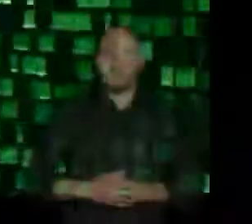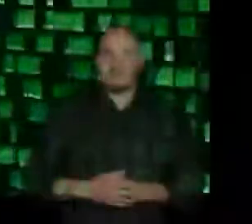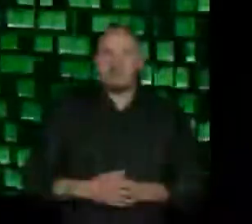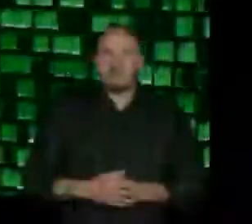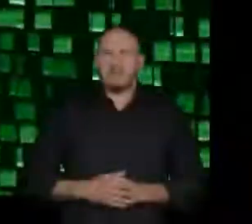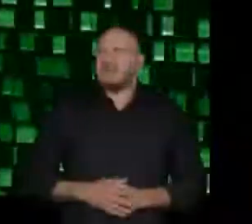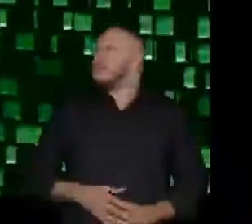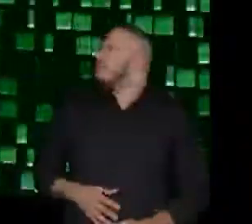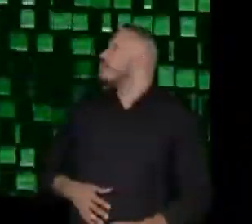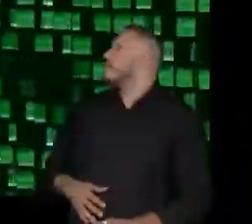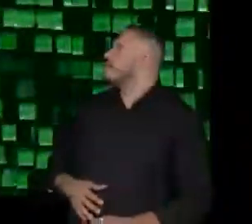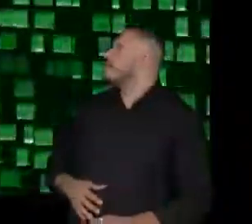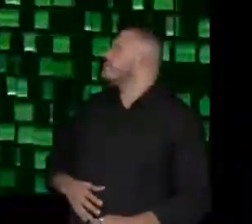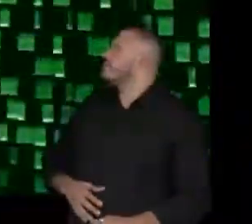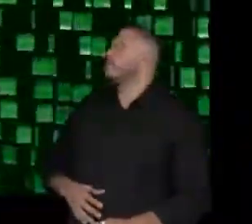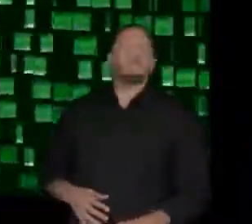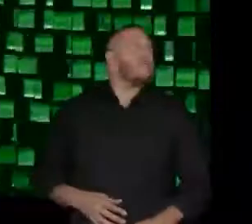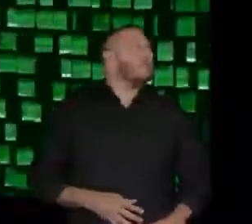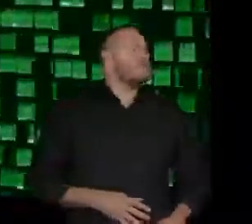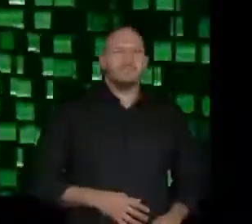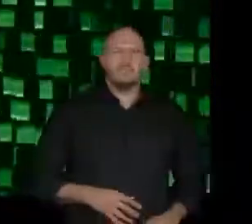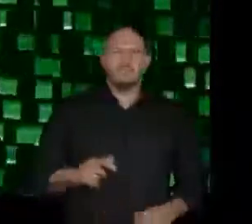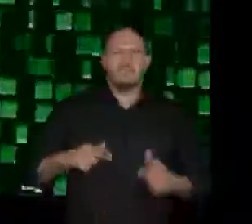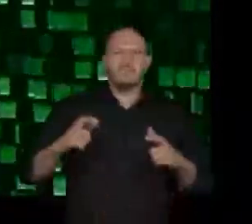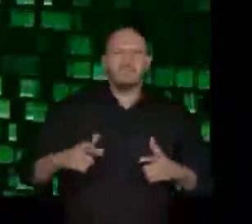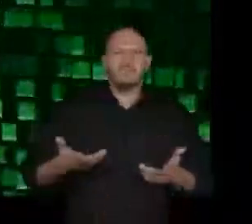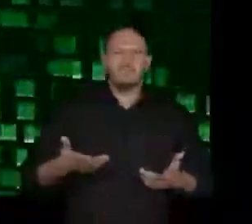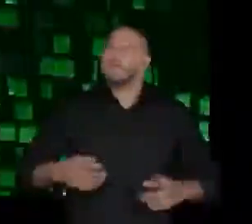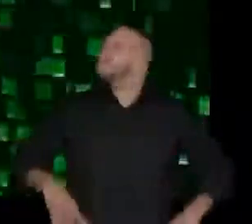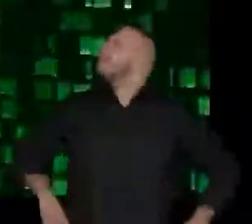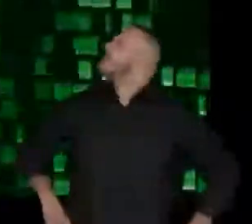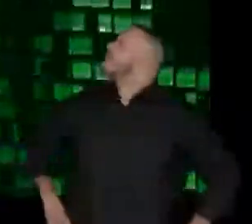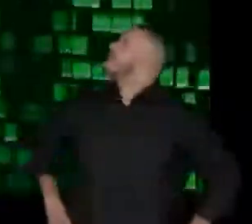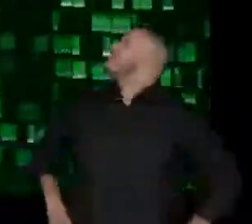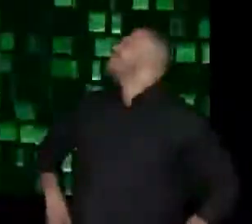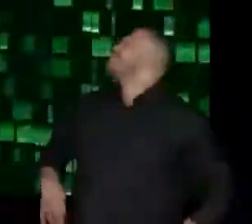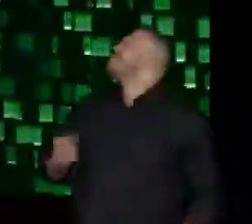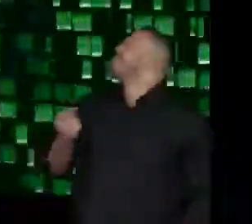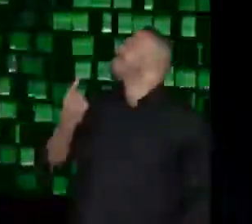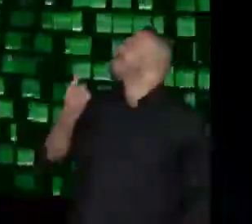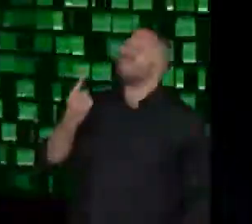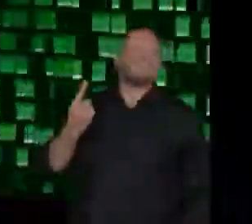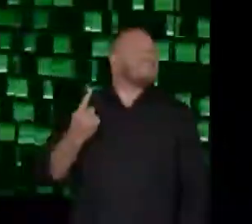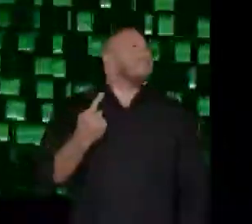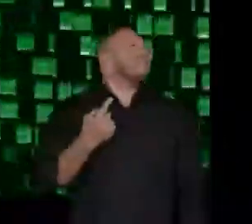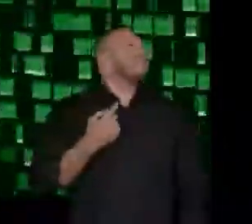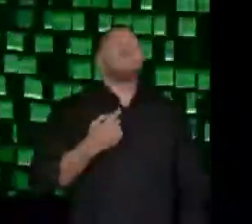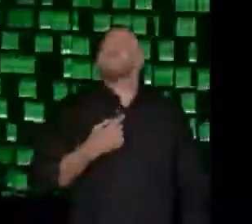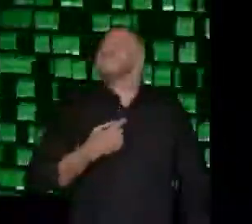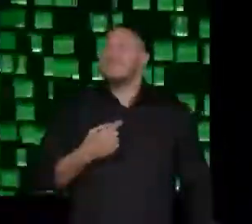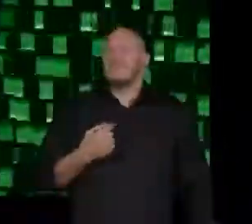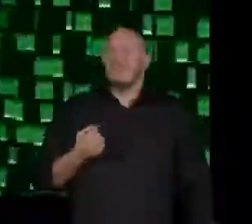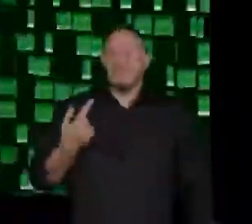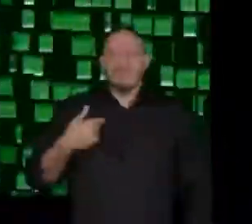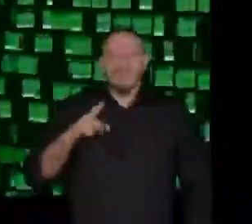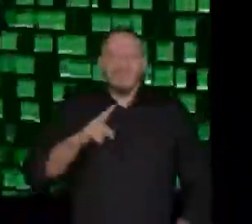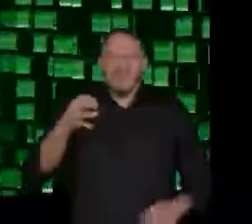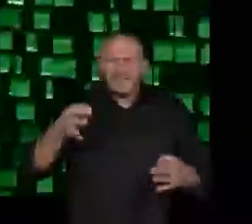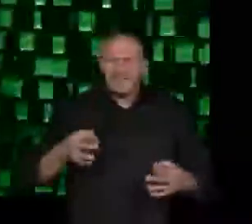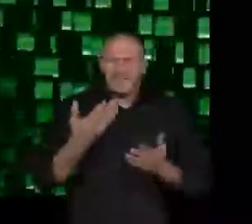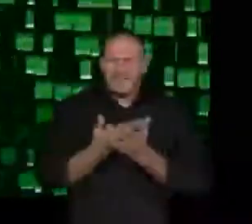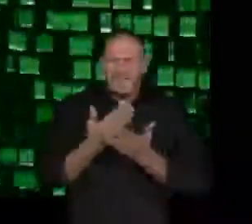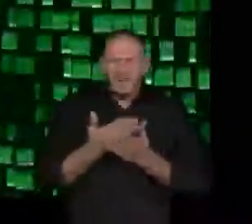Nossa, aonde que eu tô? Ai, que lugar estranho. Mas não era para eu estar na aula